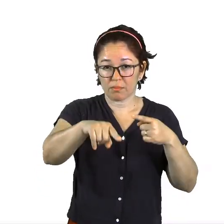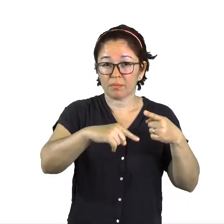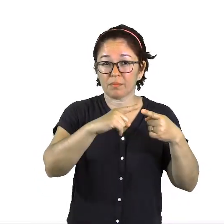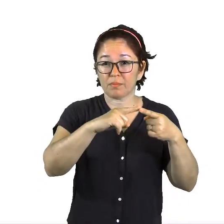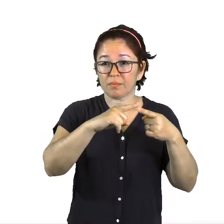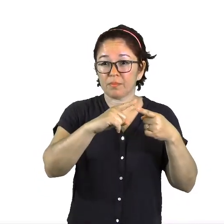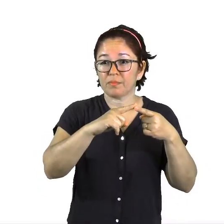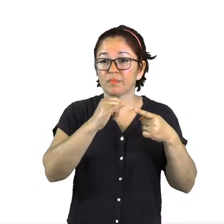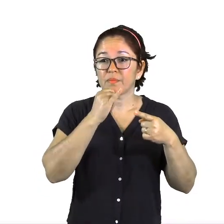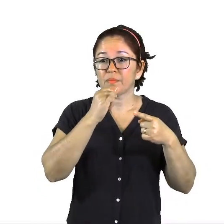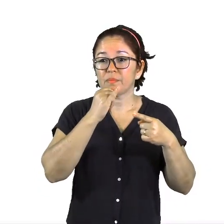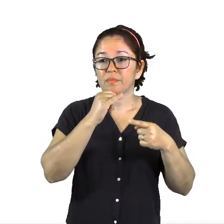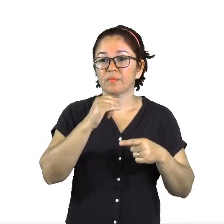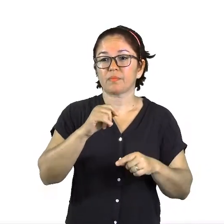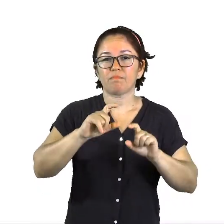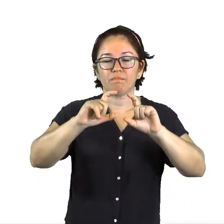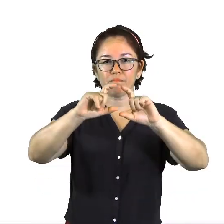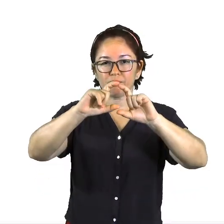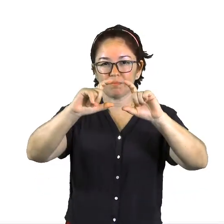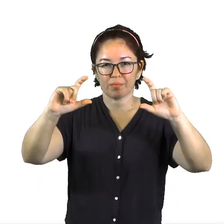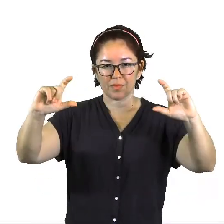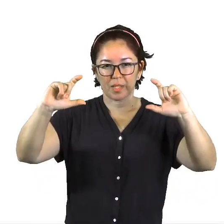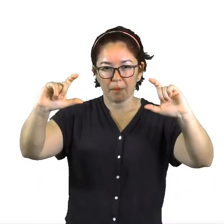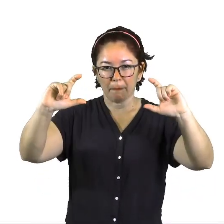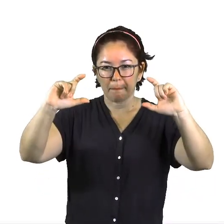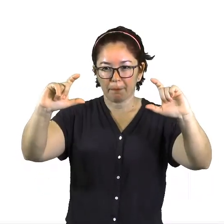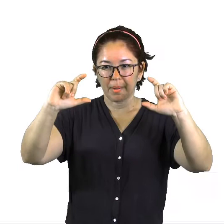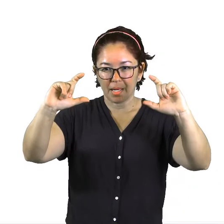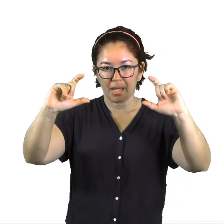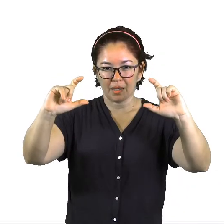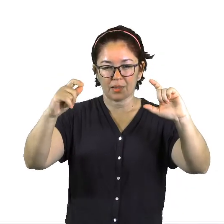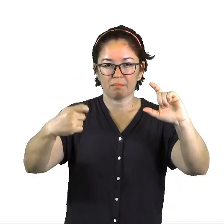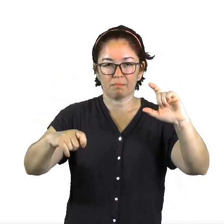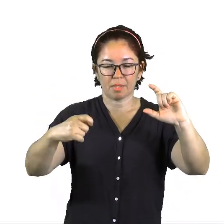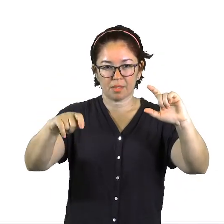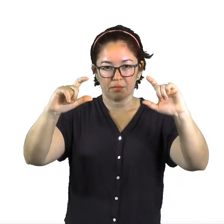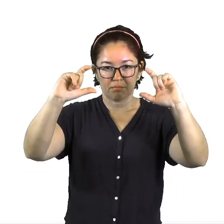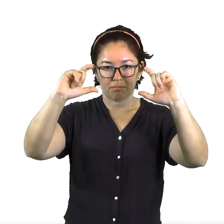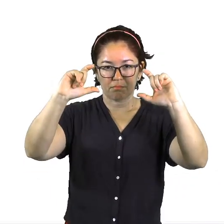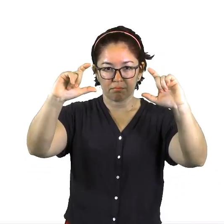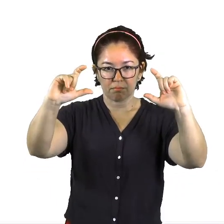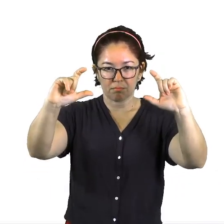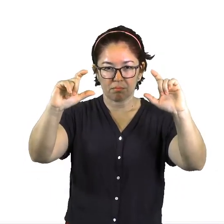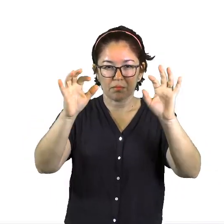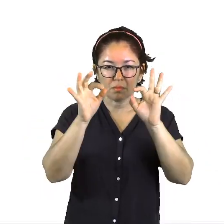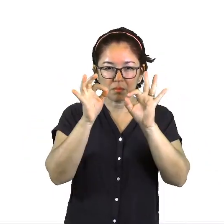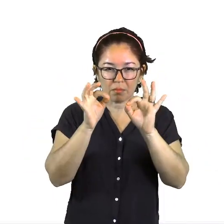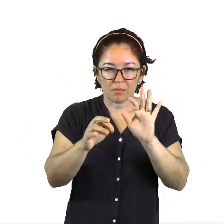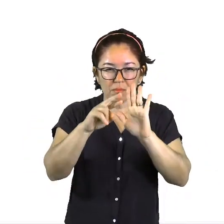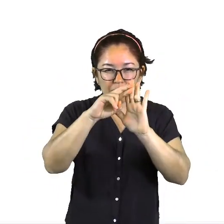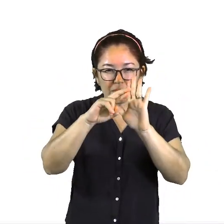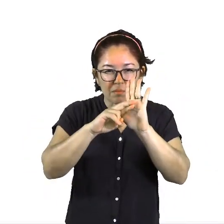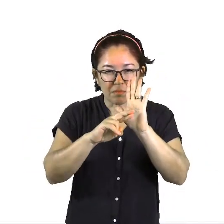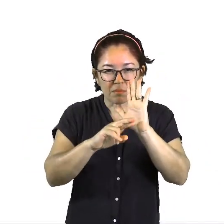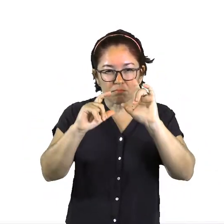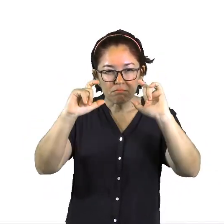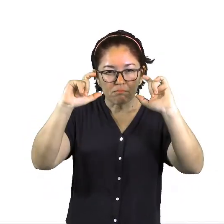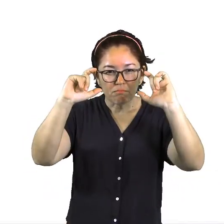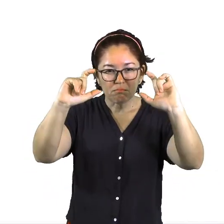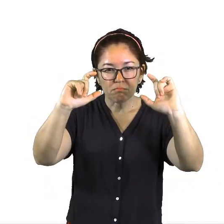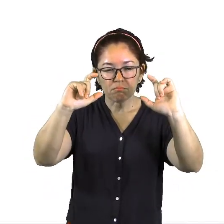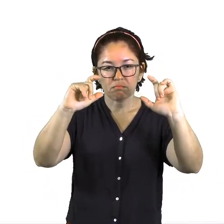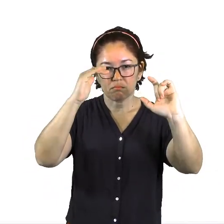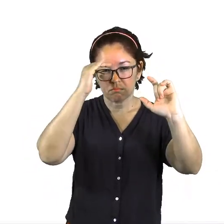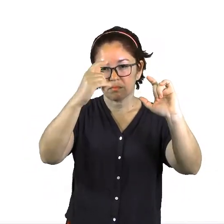é a paragrafação? É a ordenação do parágrafo, né? Então, à medida que você vai fazendo um parágrafo num texto,